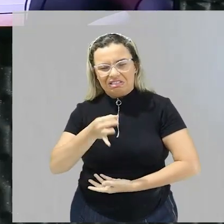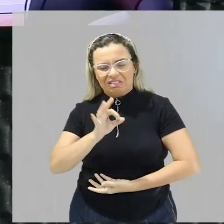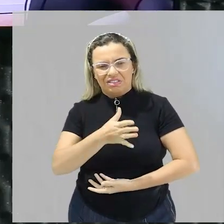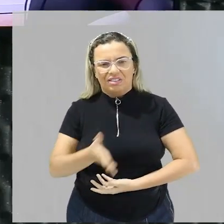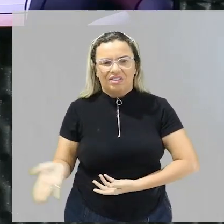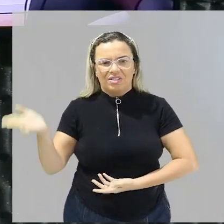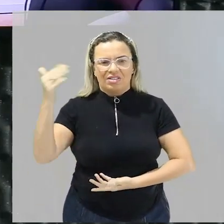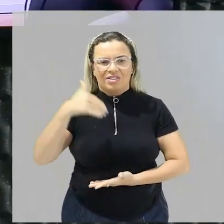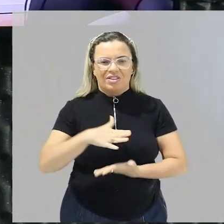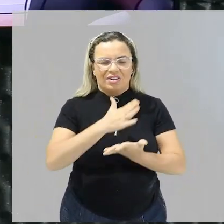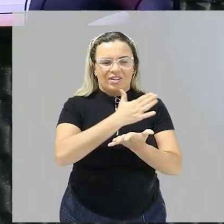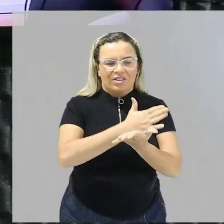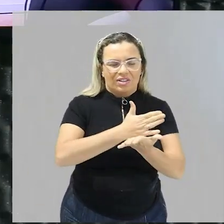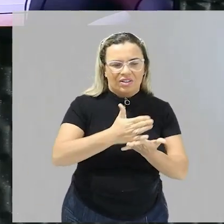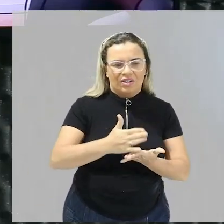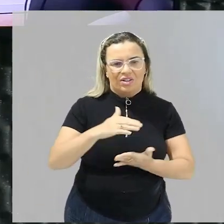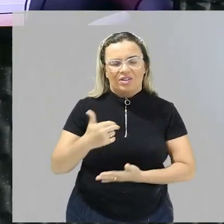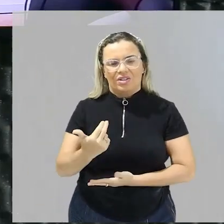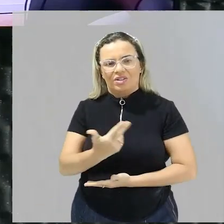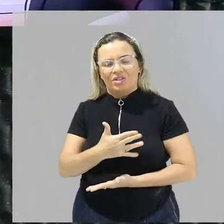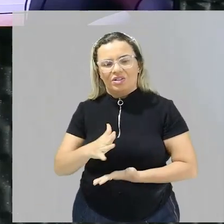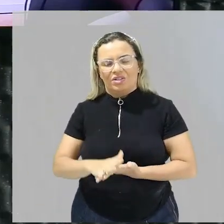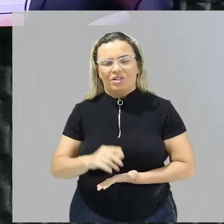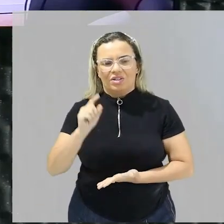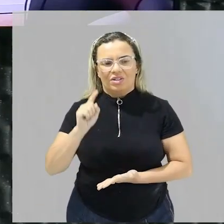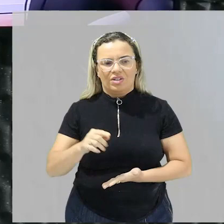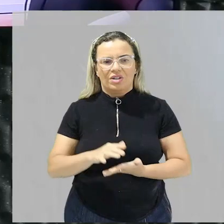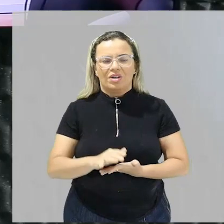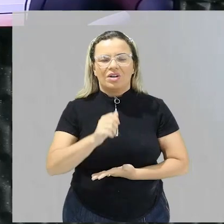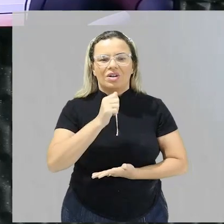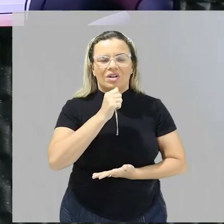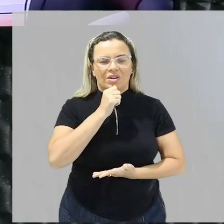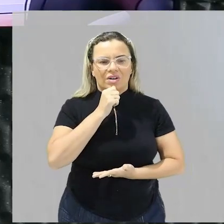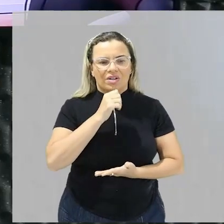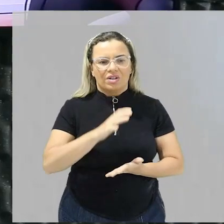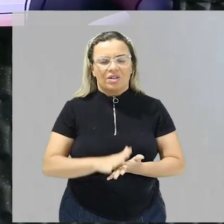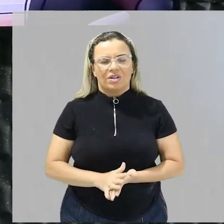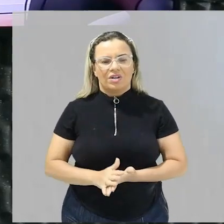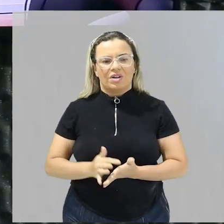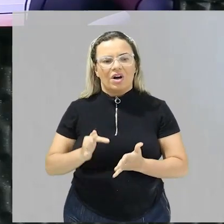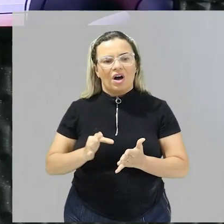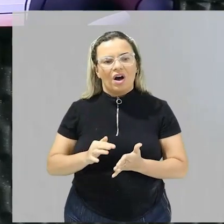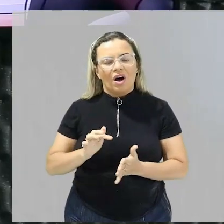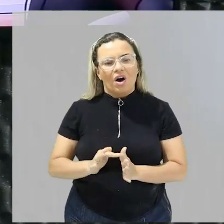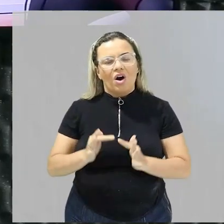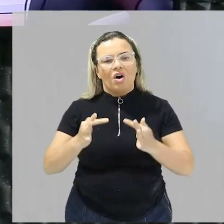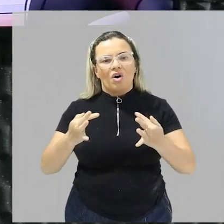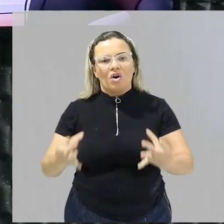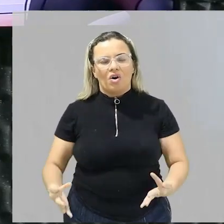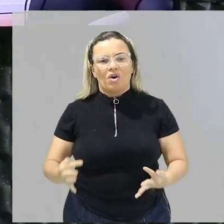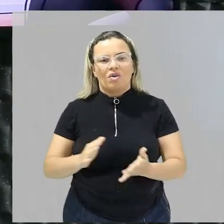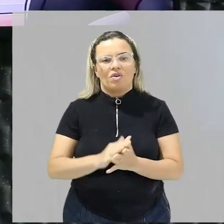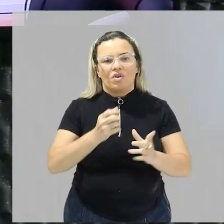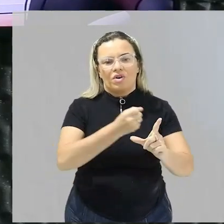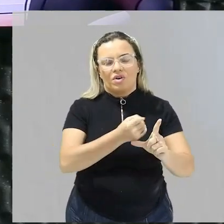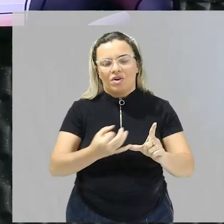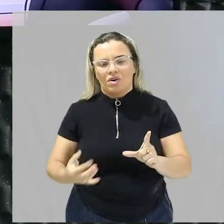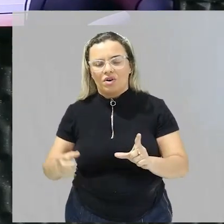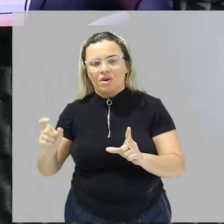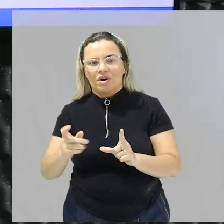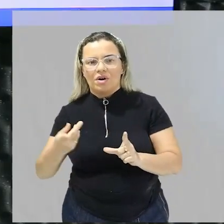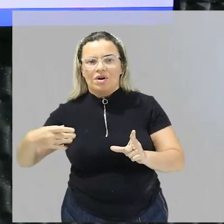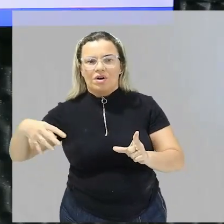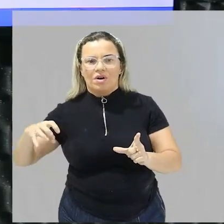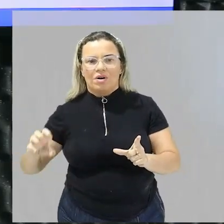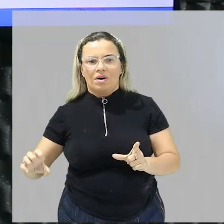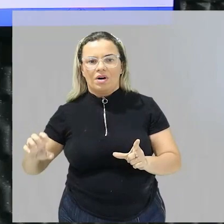vamos começar. Aqui a nossa aula é ainda dentro de função logarítmica, tá? Já estamos na parte 2, tá? E aí, eu já